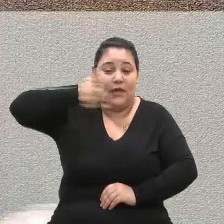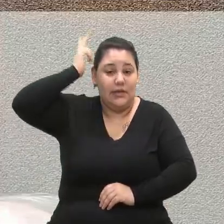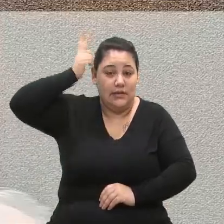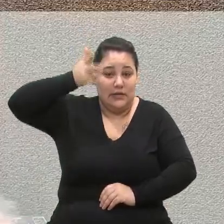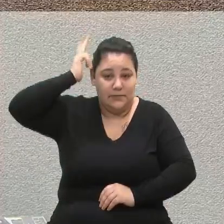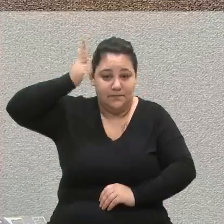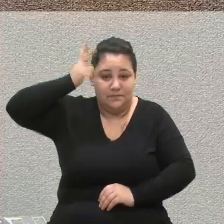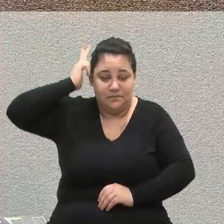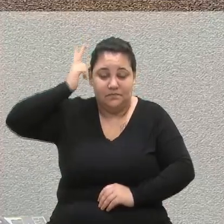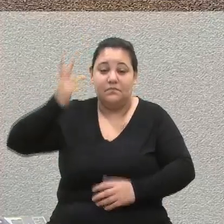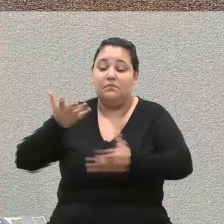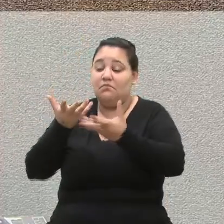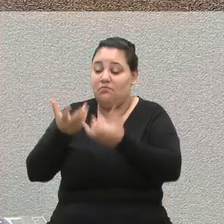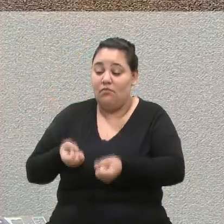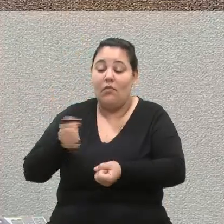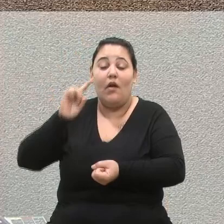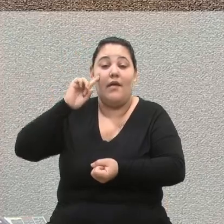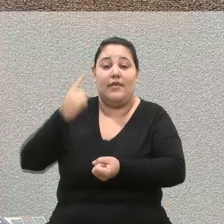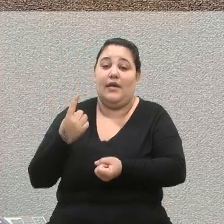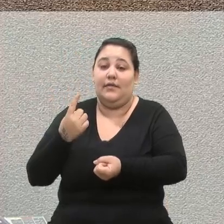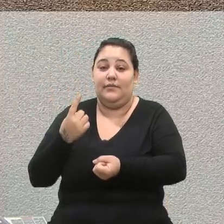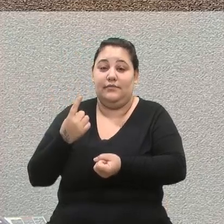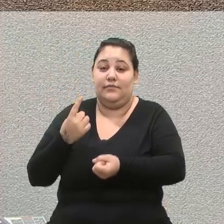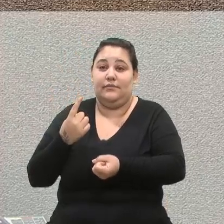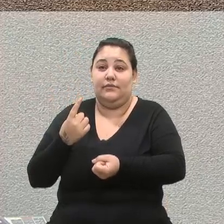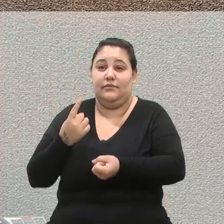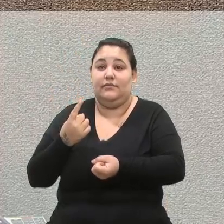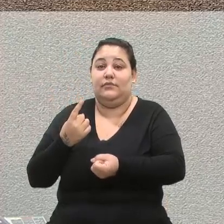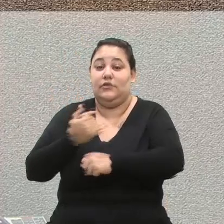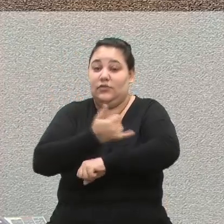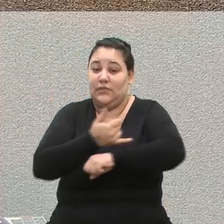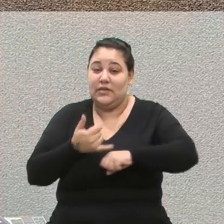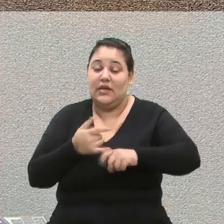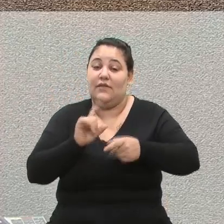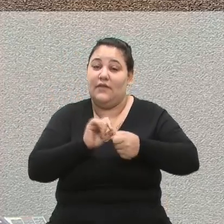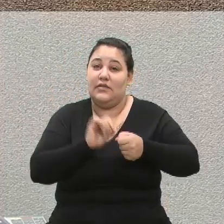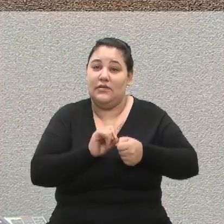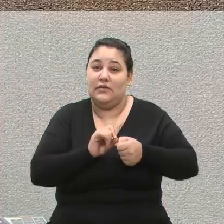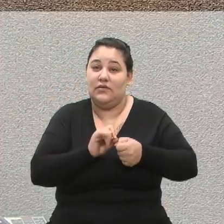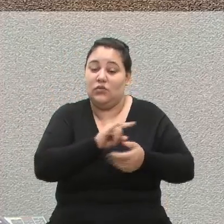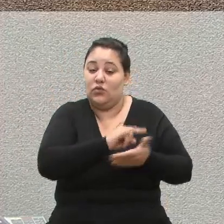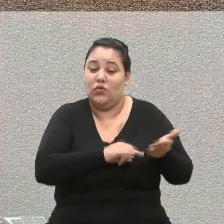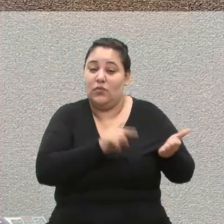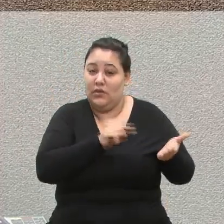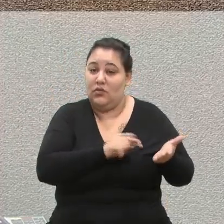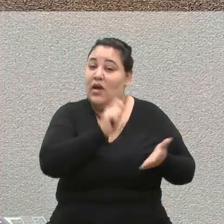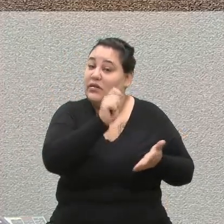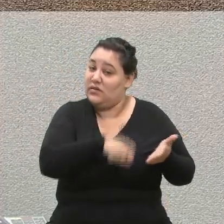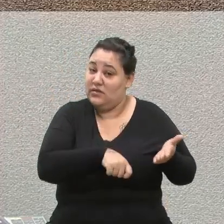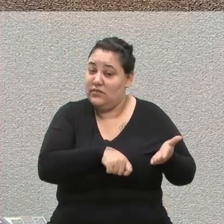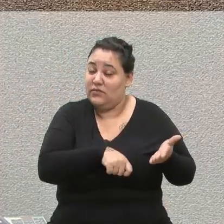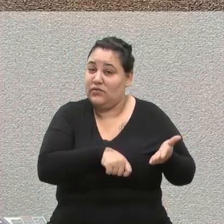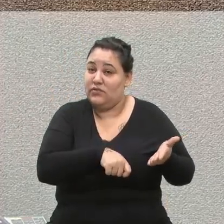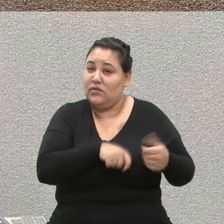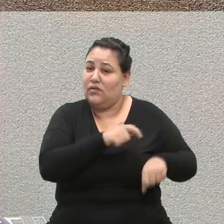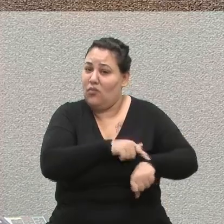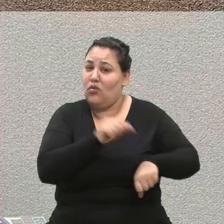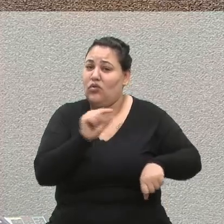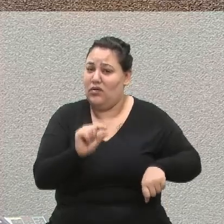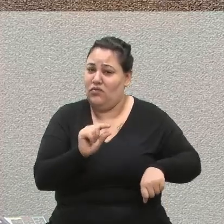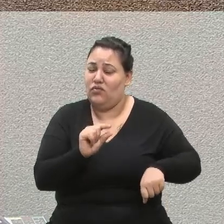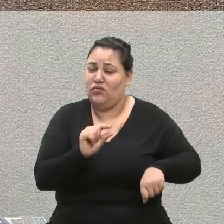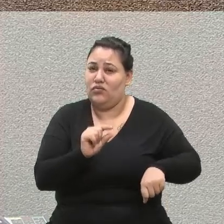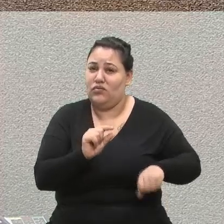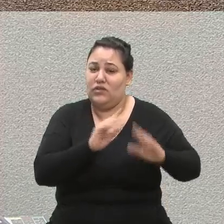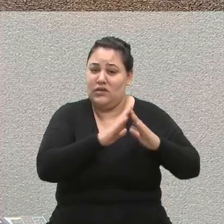acolheu justamente a ideia de se passar, de fazer o termo de cessão. Assinamos recentemente um termo de cessão às escolas